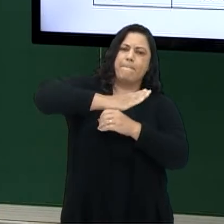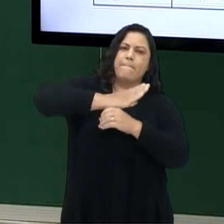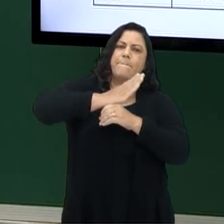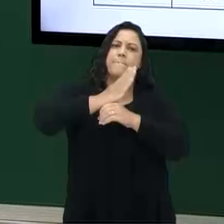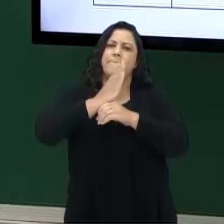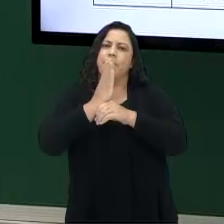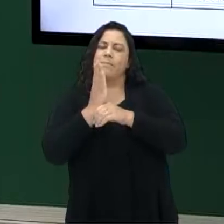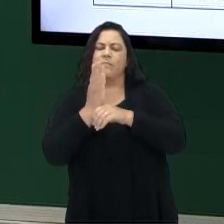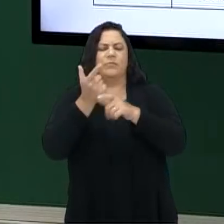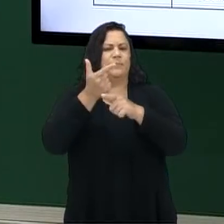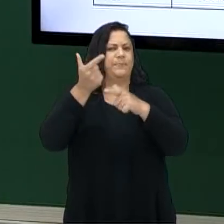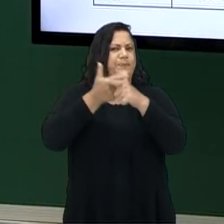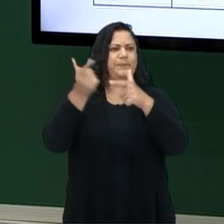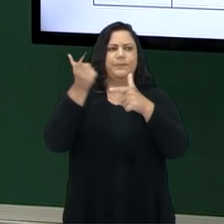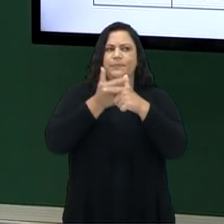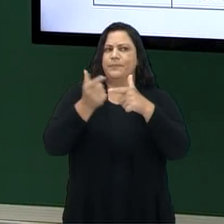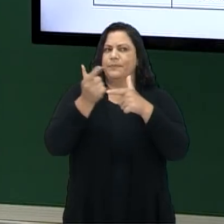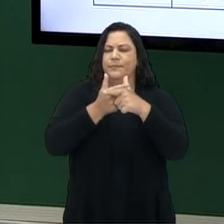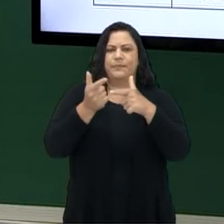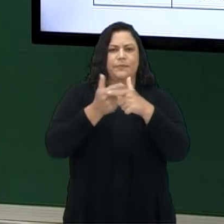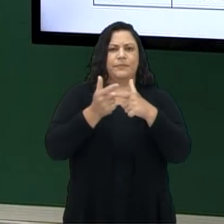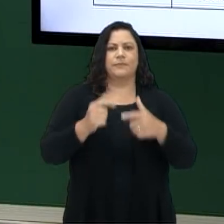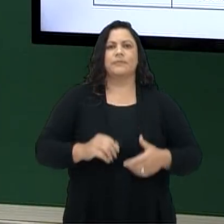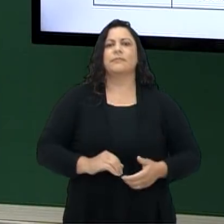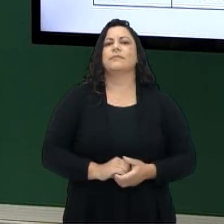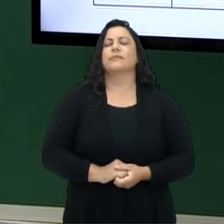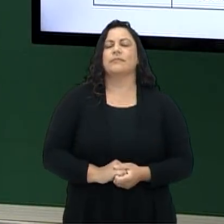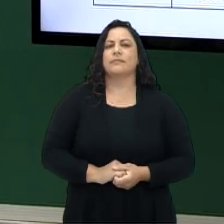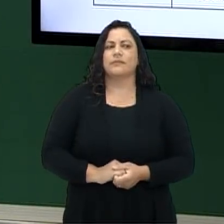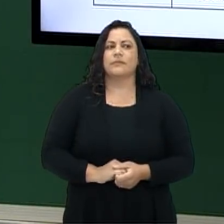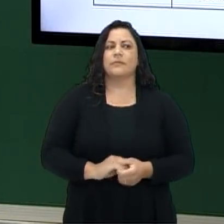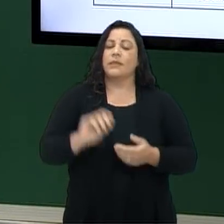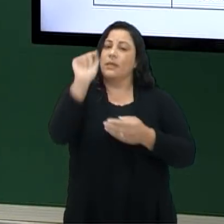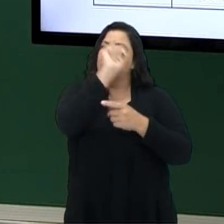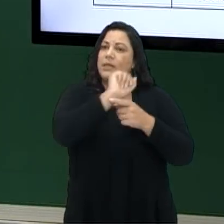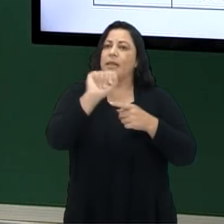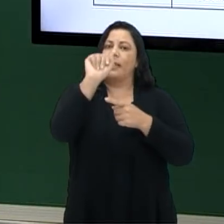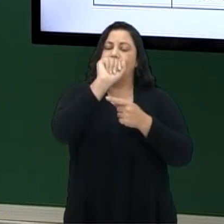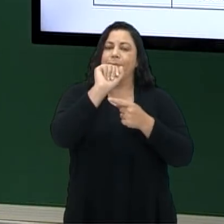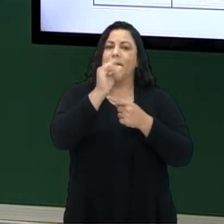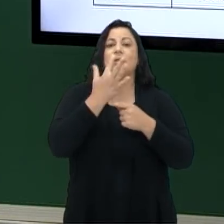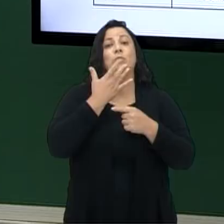não é problema. Aí você vem aqui e faz a marcação. Esse pedaço aqui